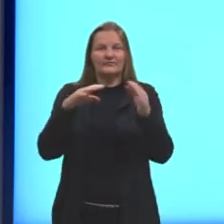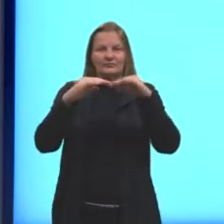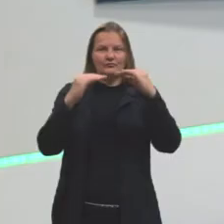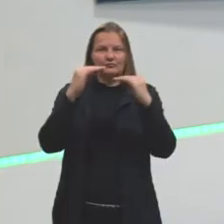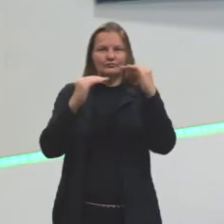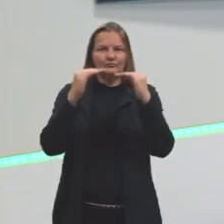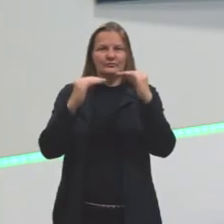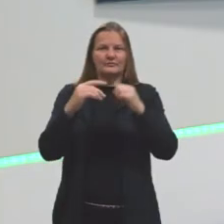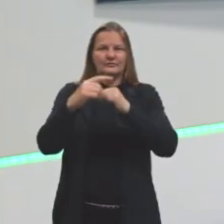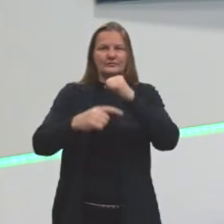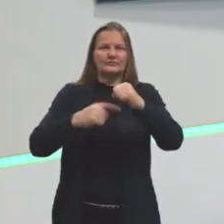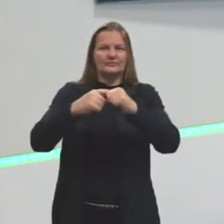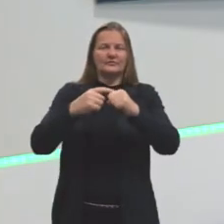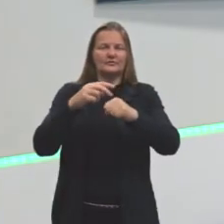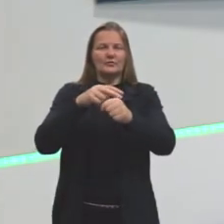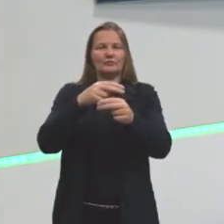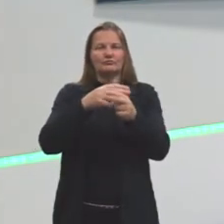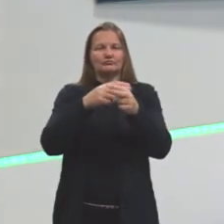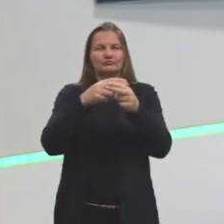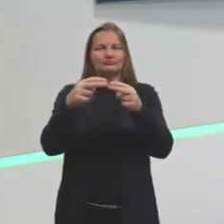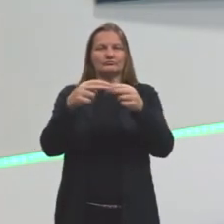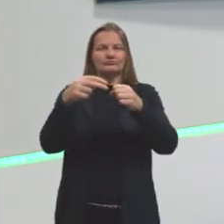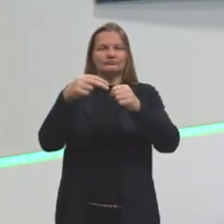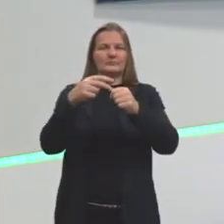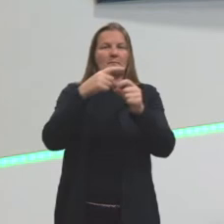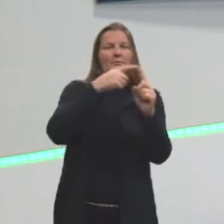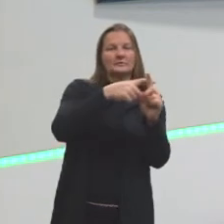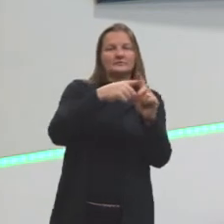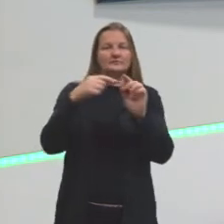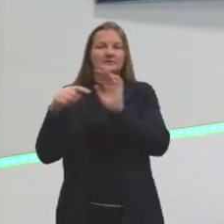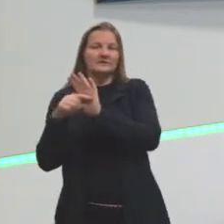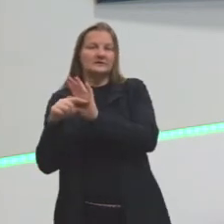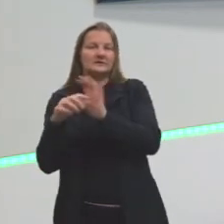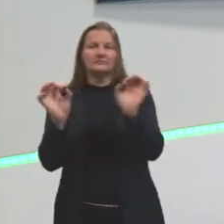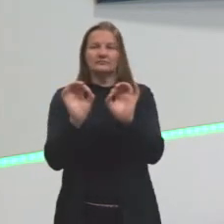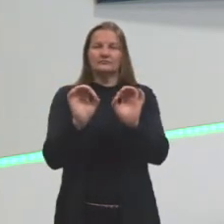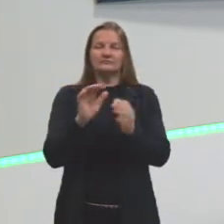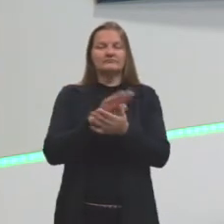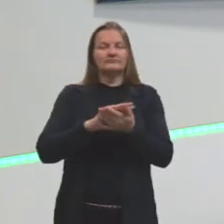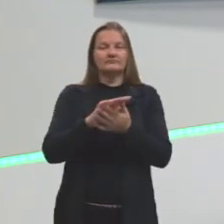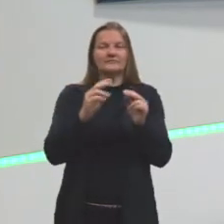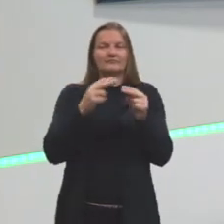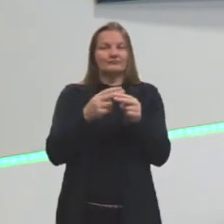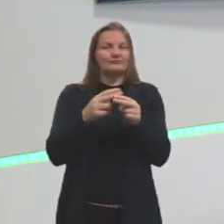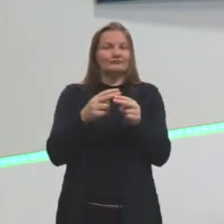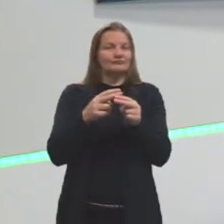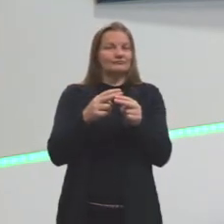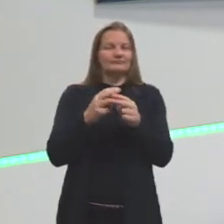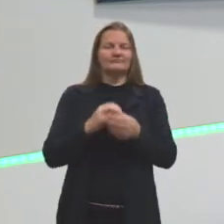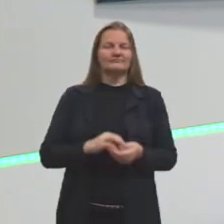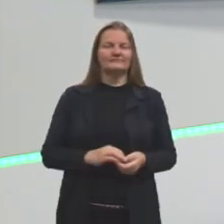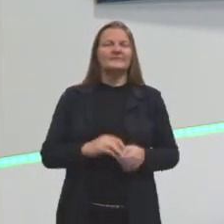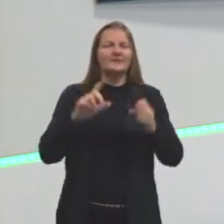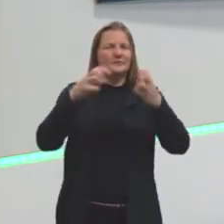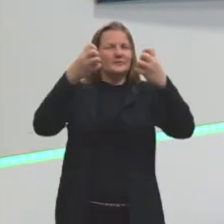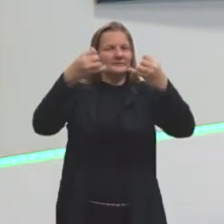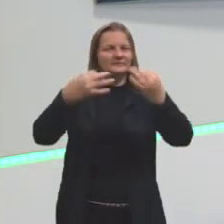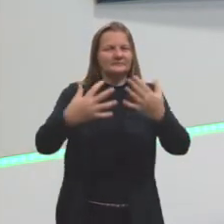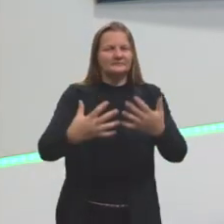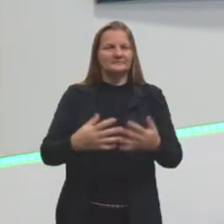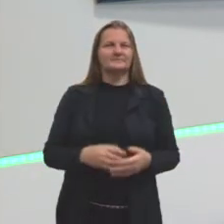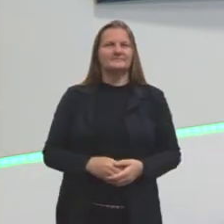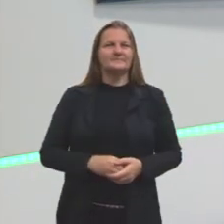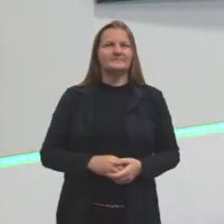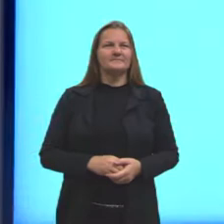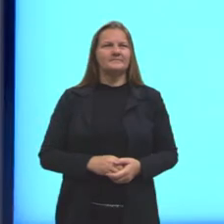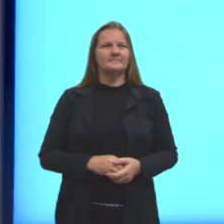esse átomo ele tá neutro né ele não tem carga nem positivo nem negativo a gente já vai entender isso melhor bom